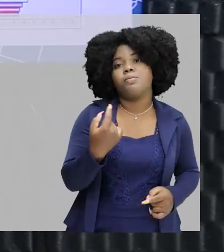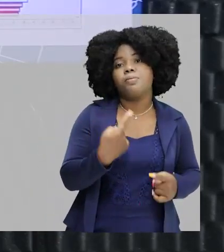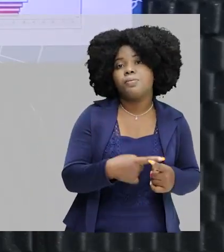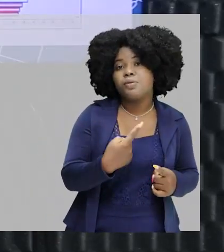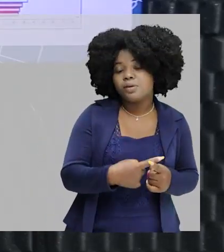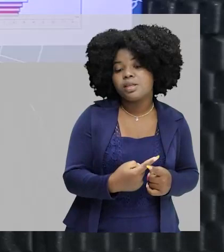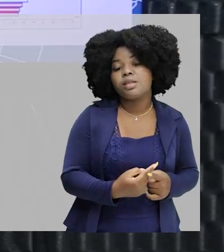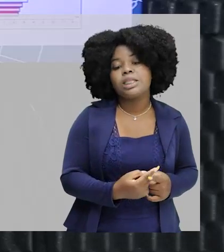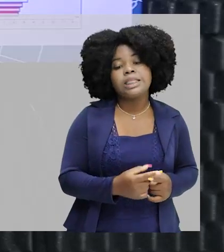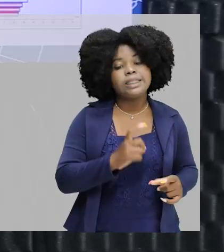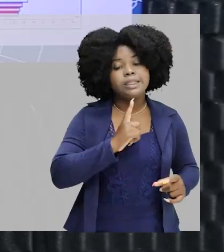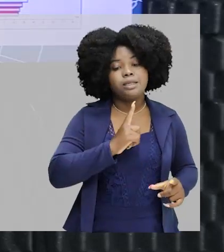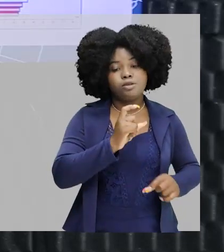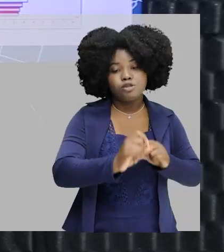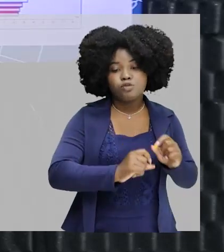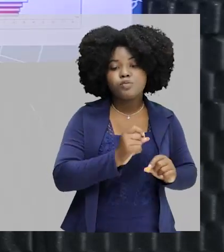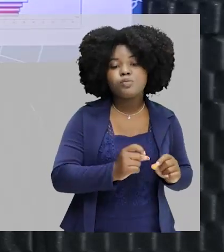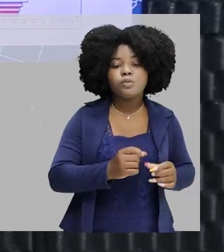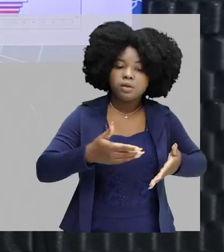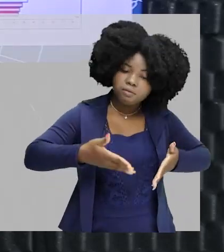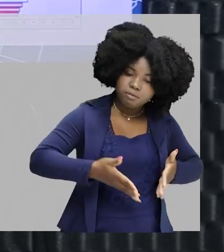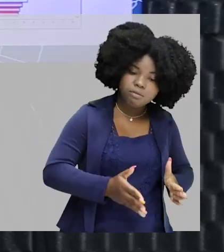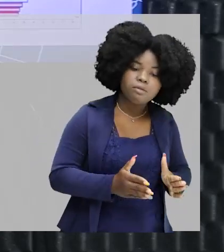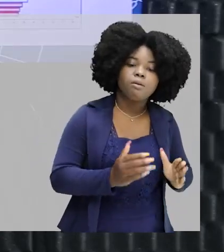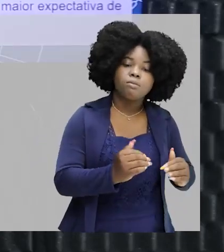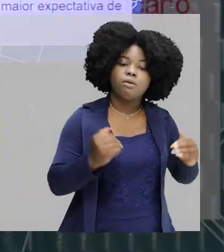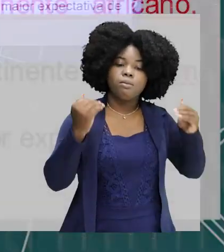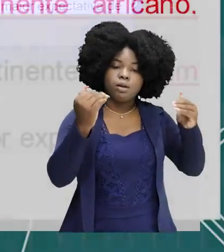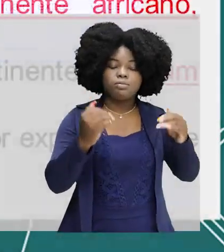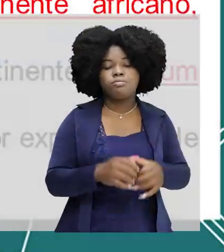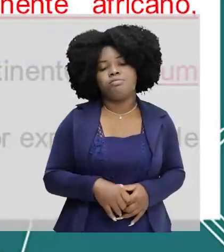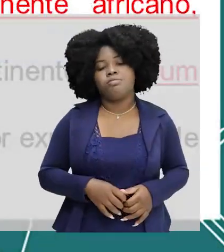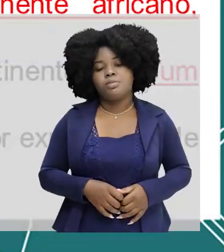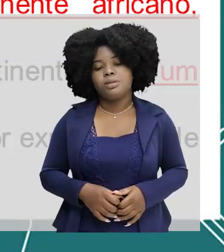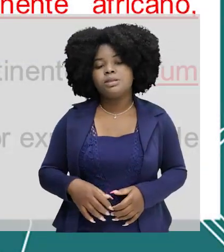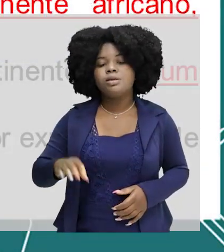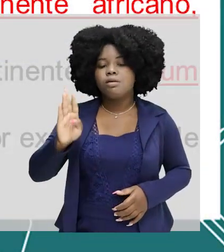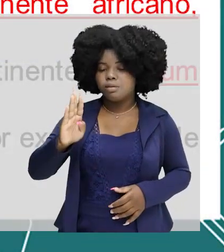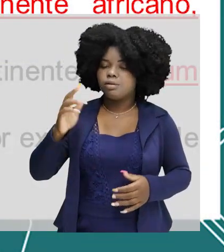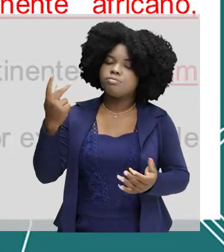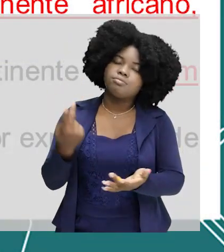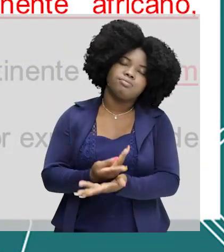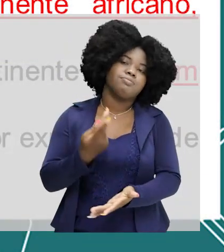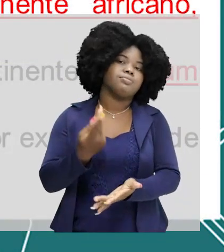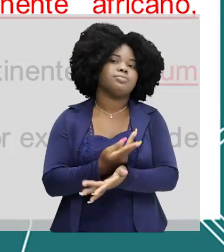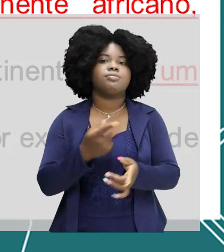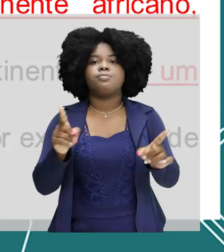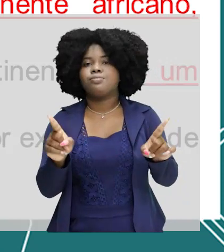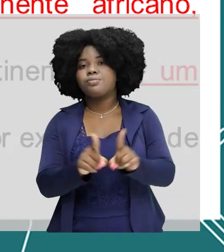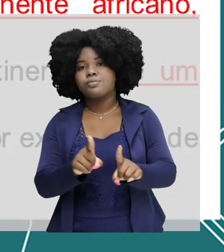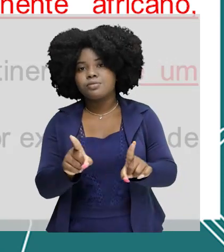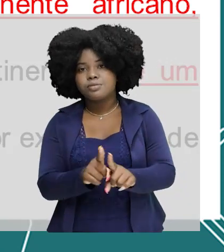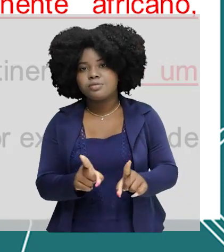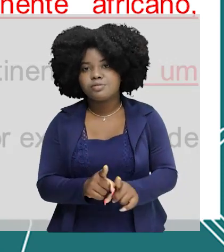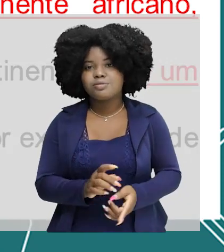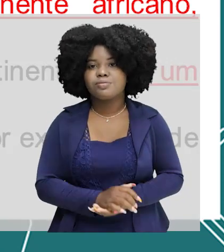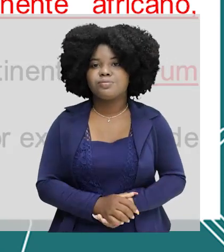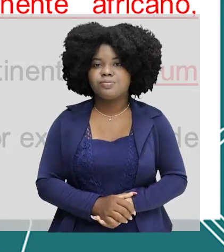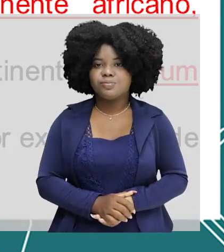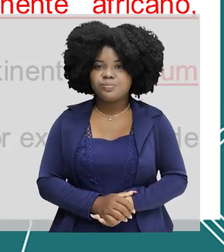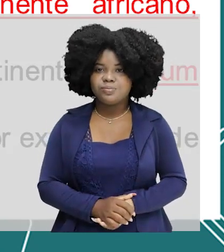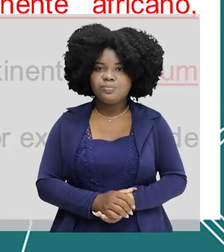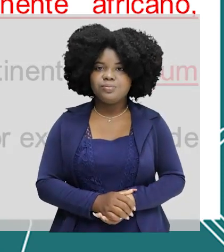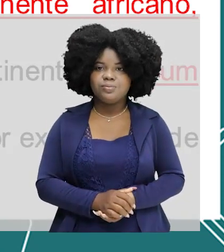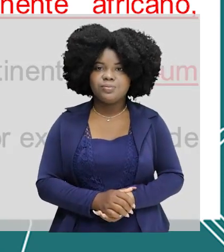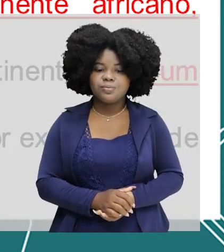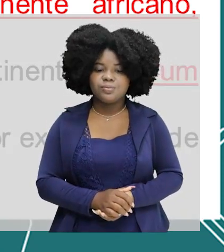apresenta altas taxas de natalidade, galera. Então, a letra B também é falsa, errada,